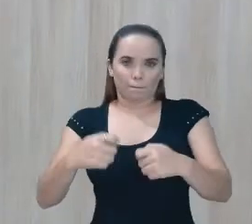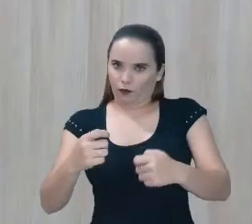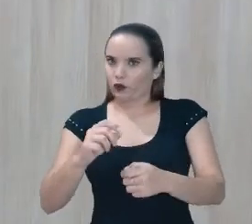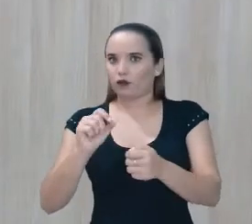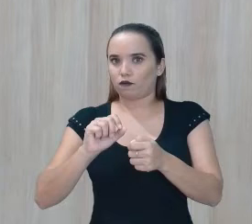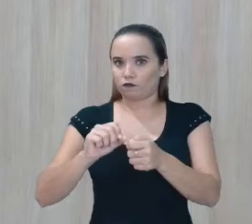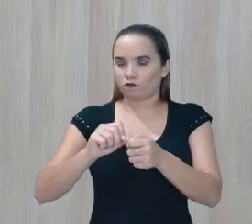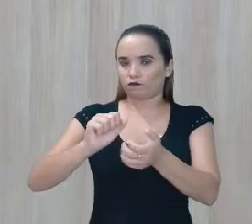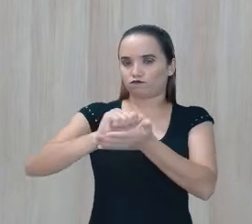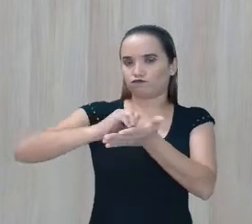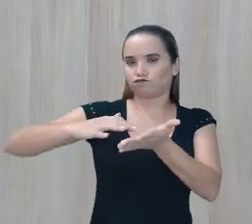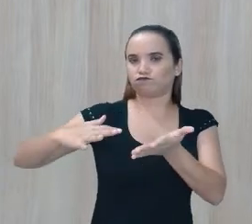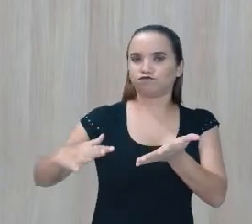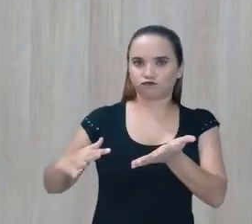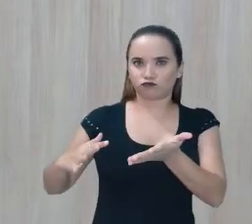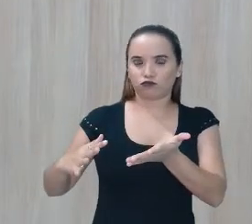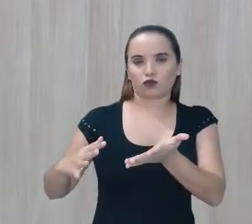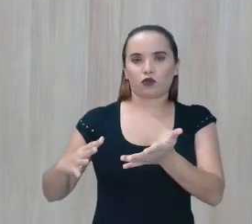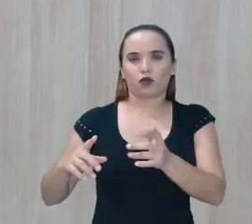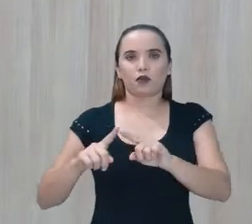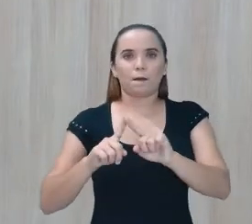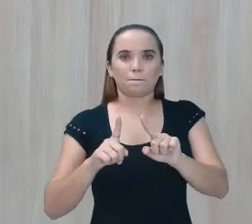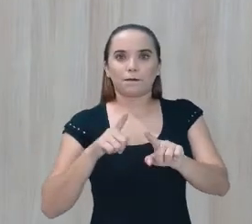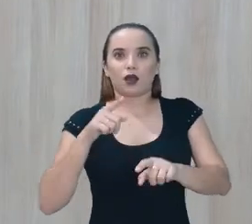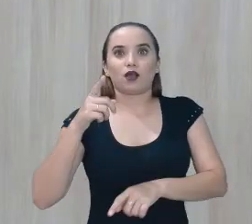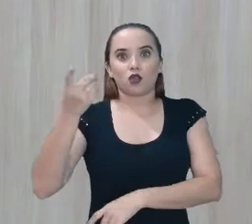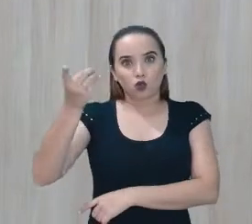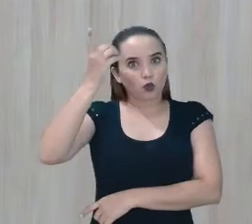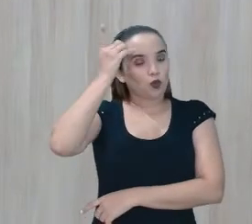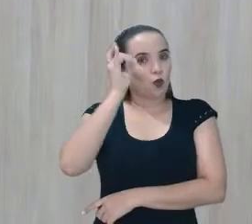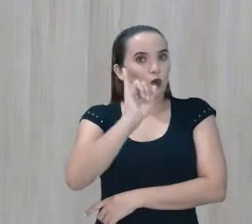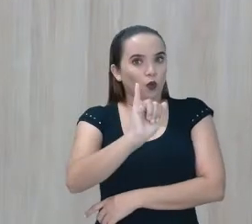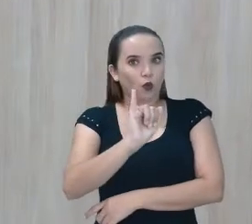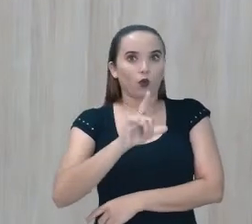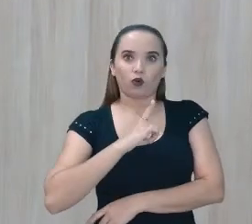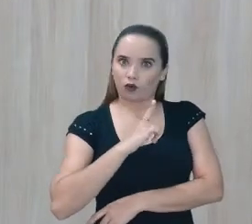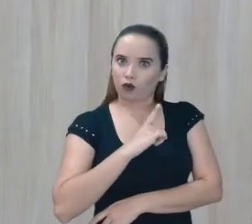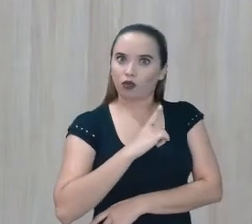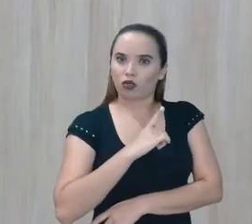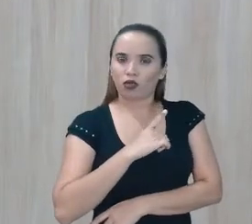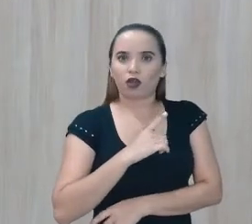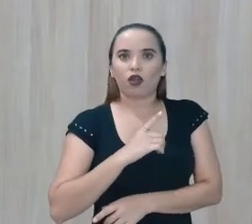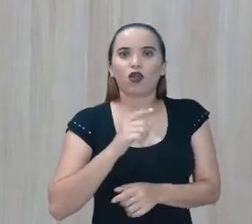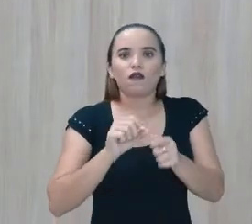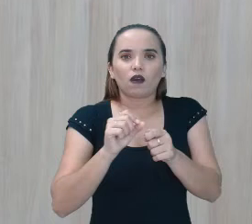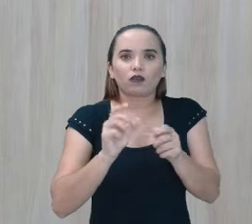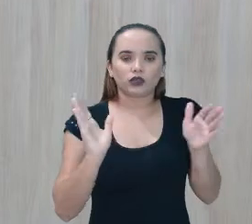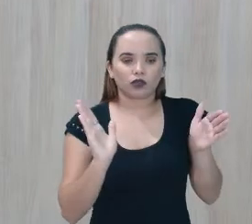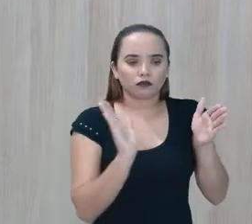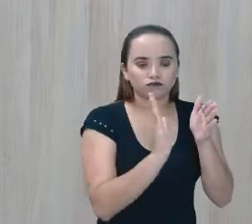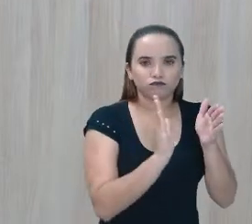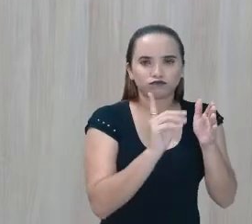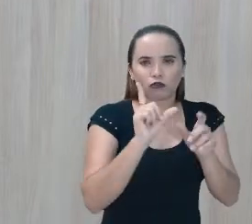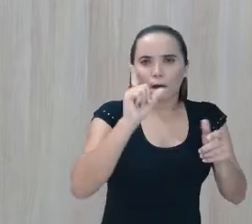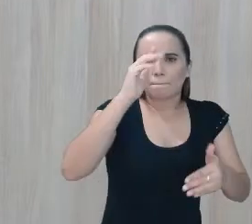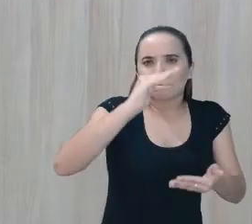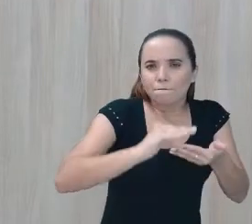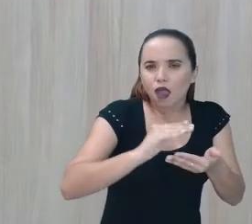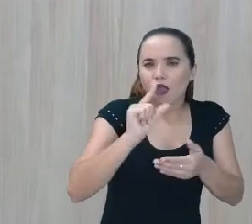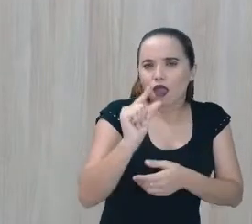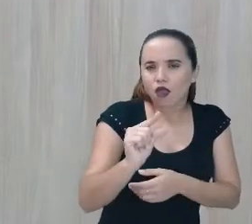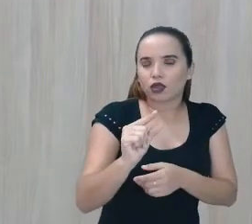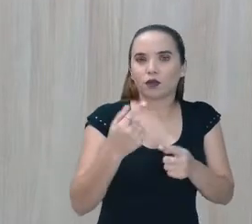atividade. E o que tem deficiência intelectual, ele faz uma parte menor, dentro das suas